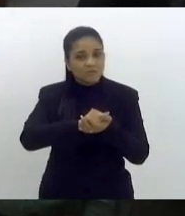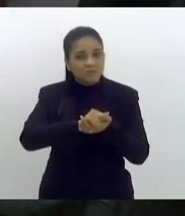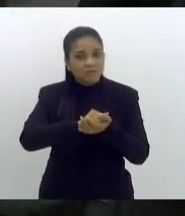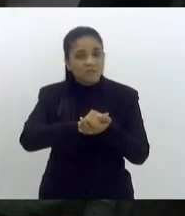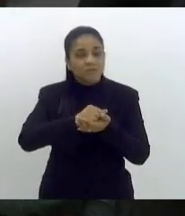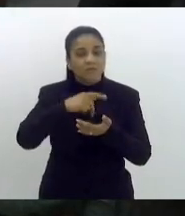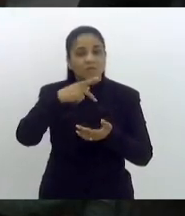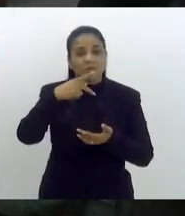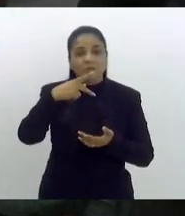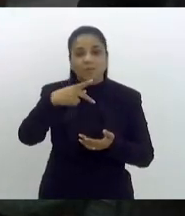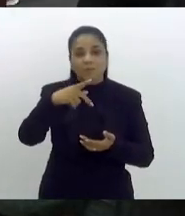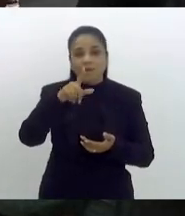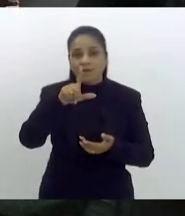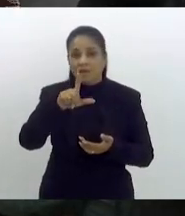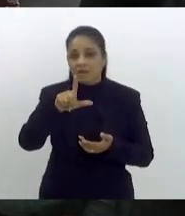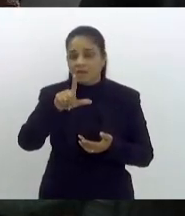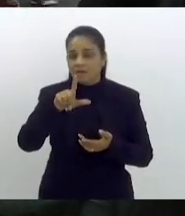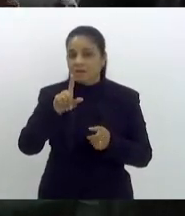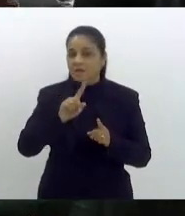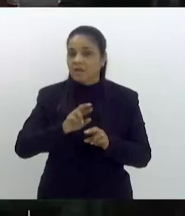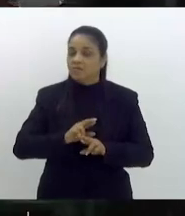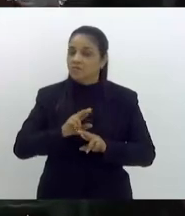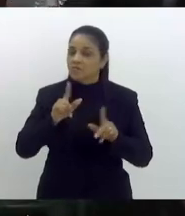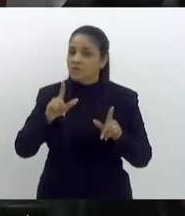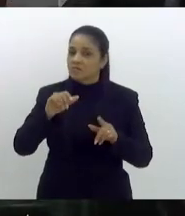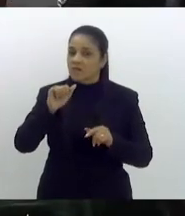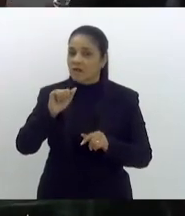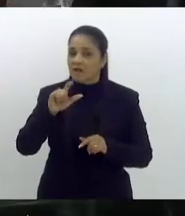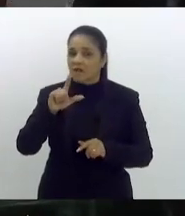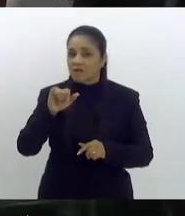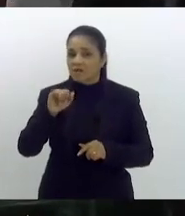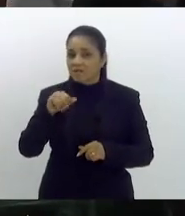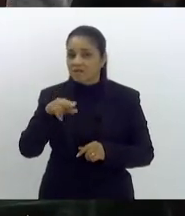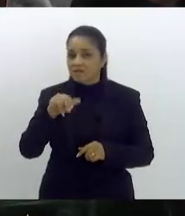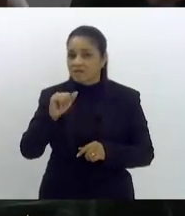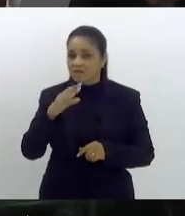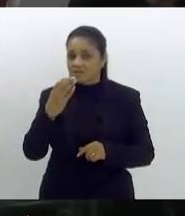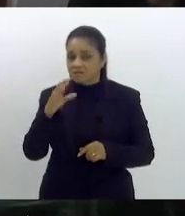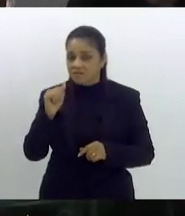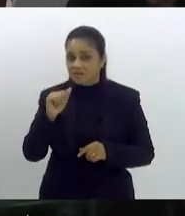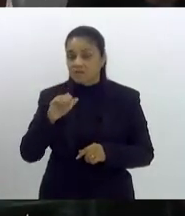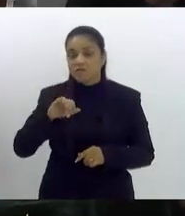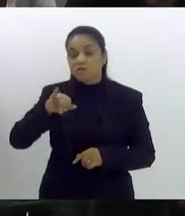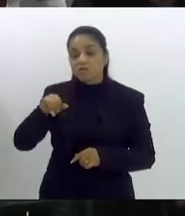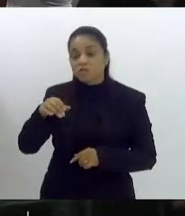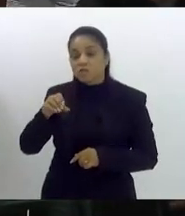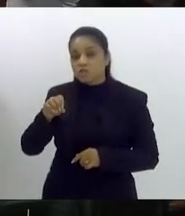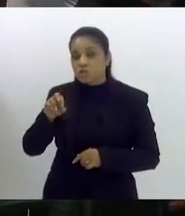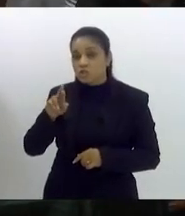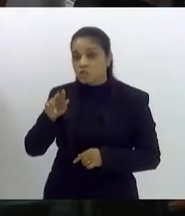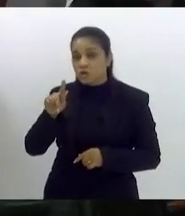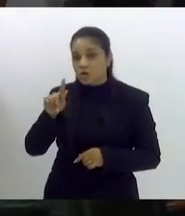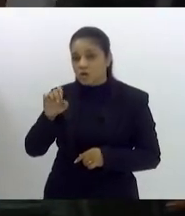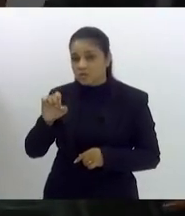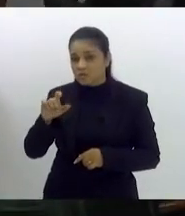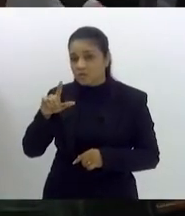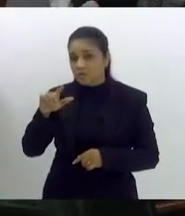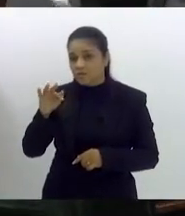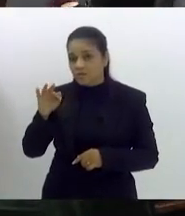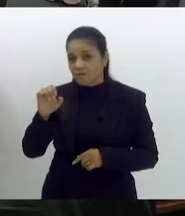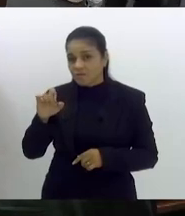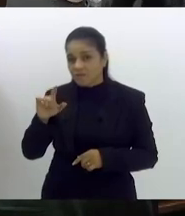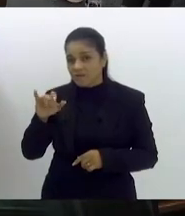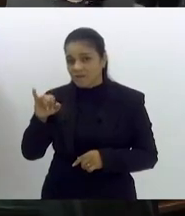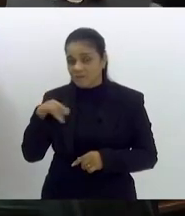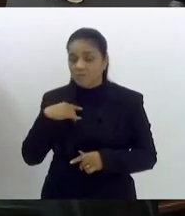não faz parte do Aliança o deputado Jorge Felipe Jorge Felipe Neto é a falha